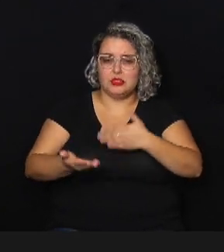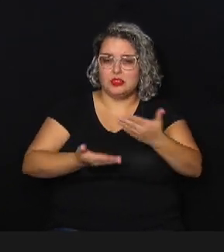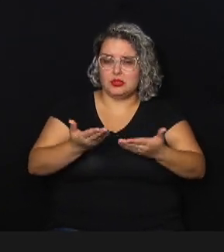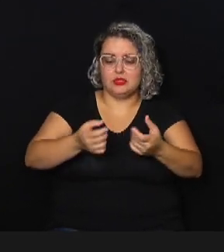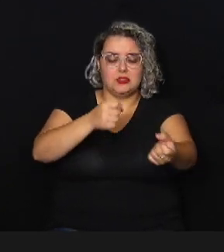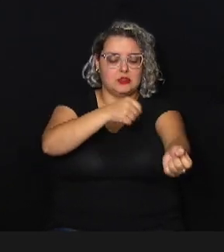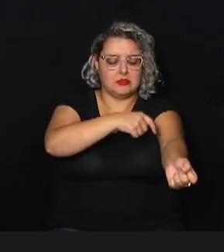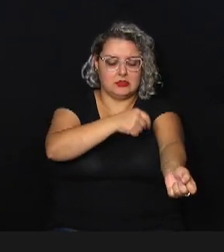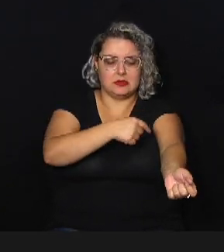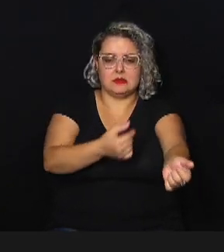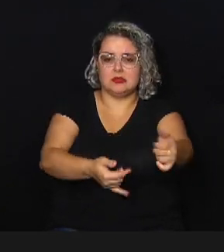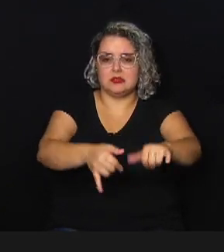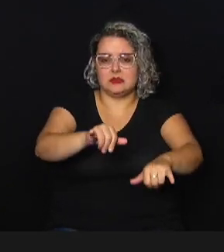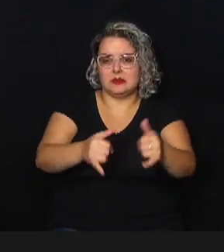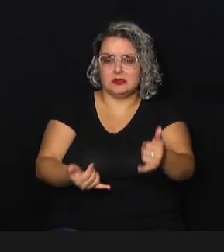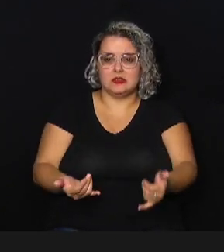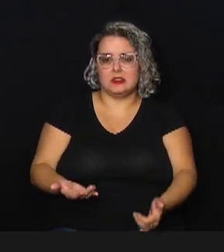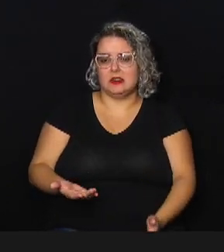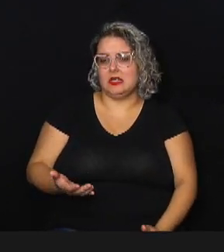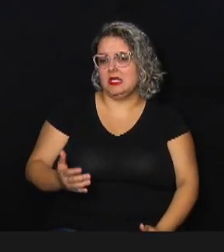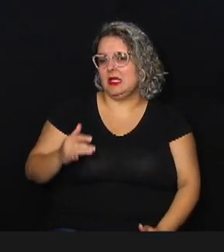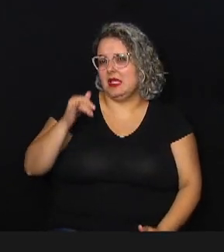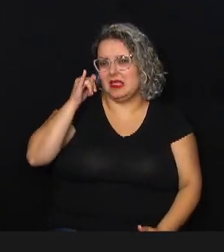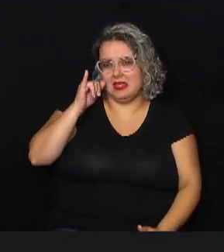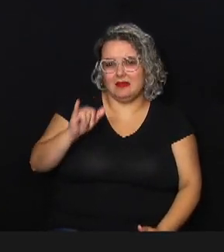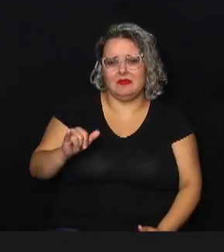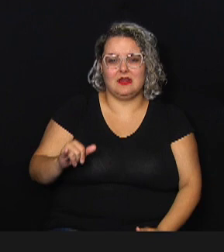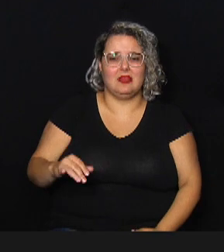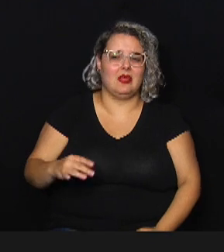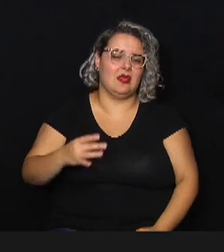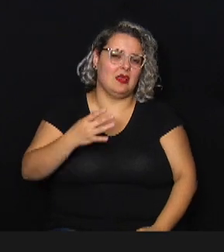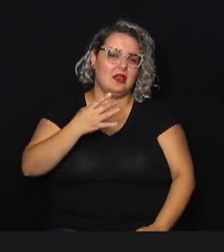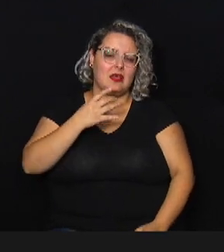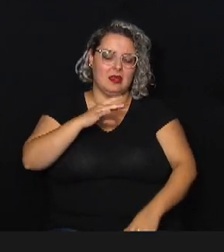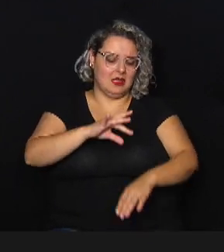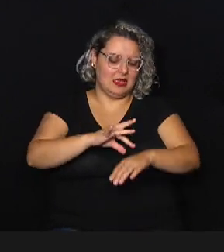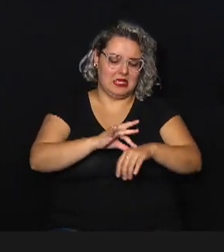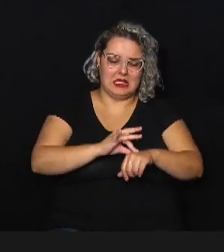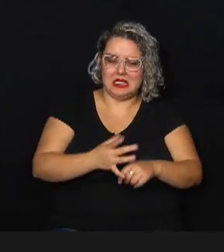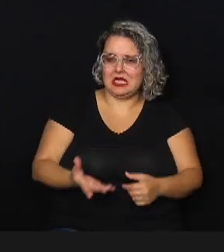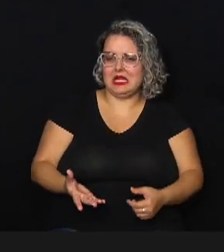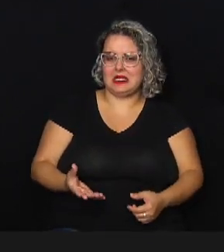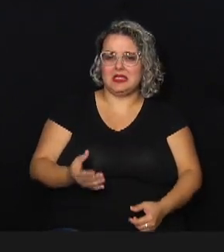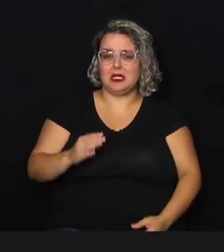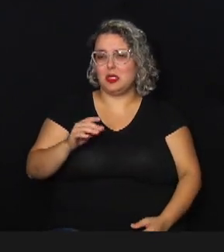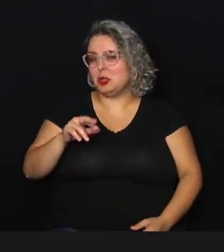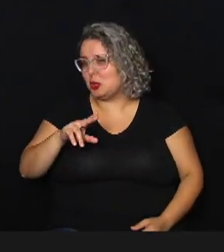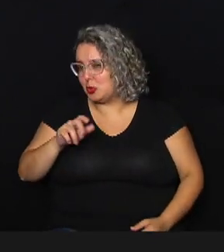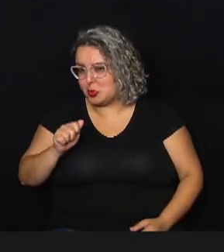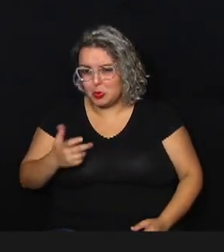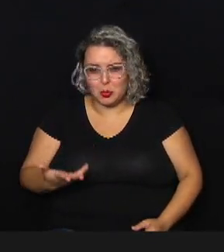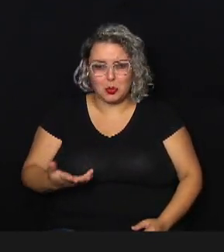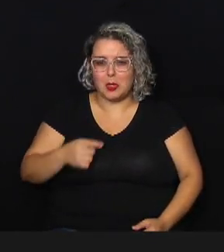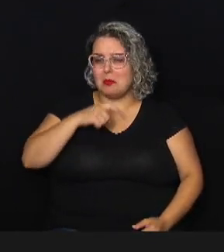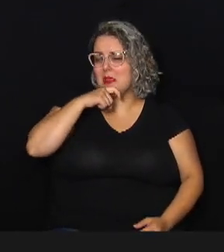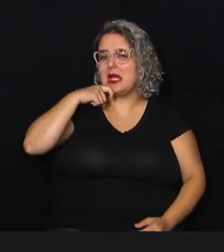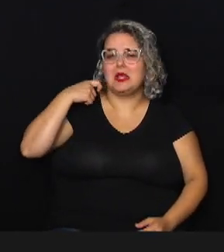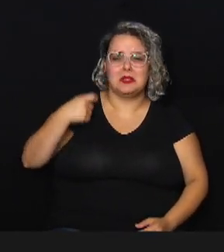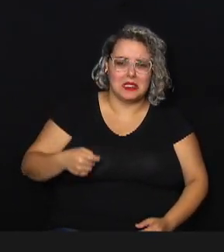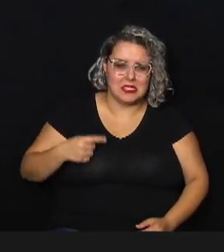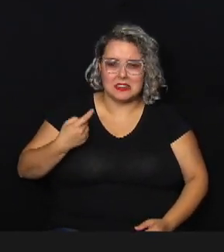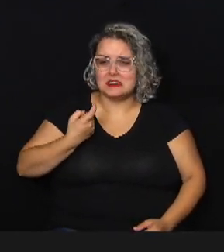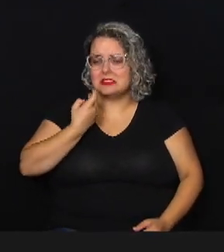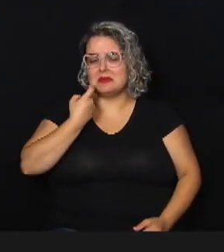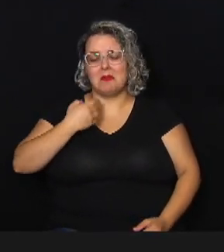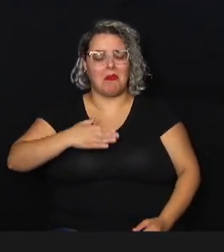por exemplo, os alimentos crus, então carnes mal passadas, comida japonesa, maionese, frutos do mar.